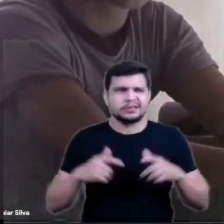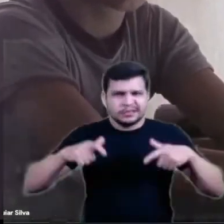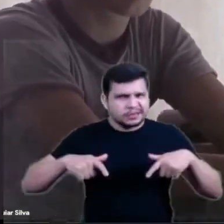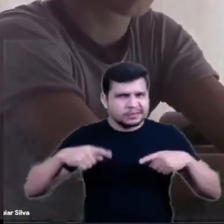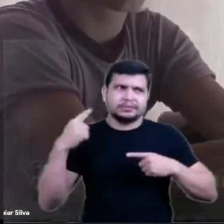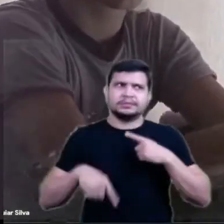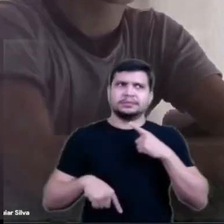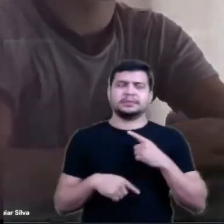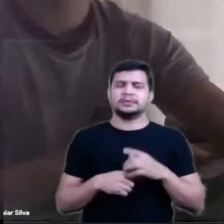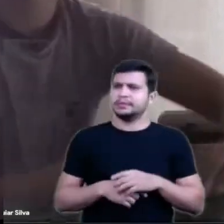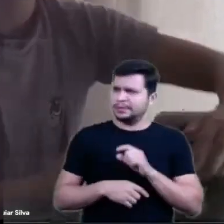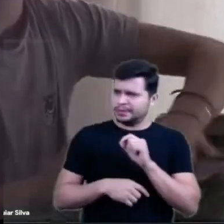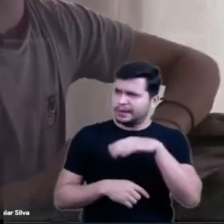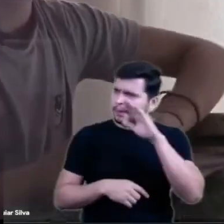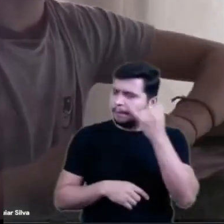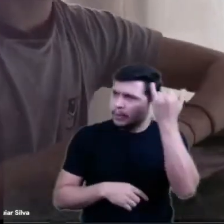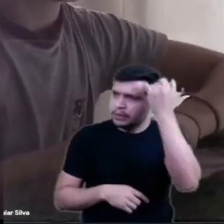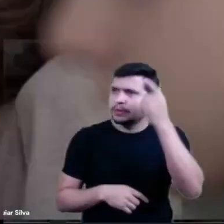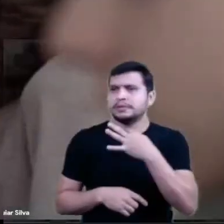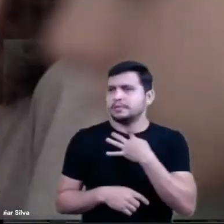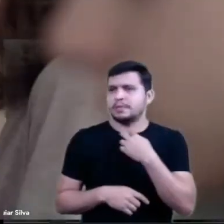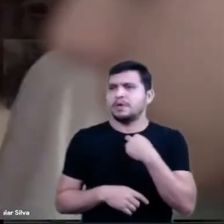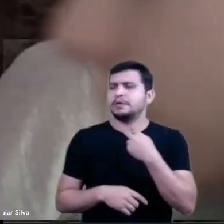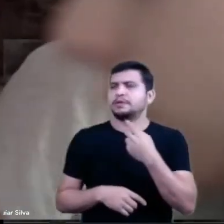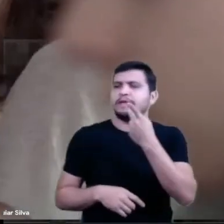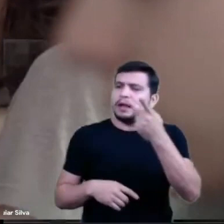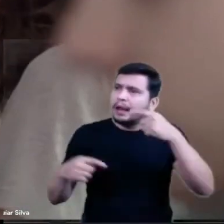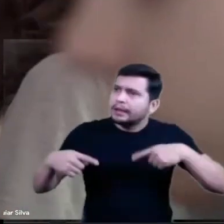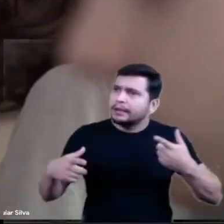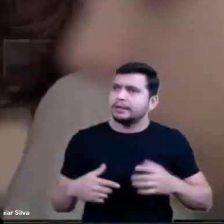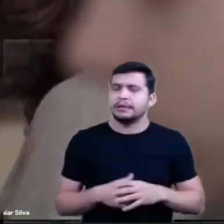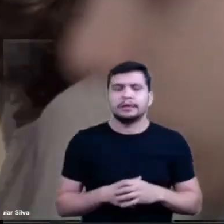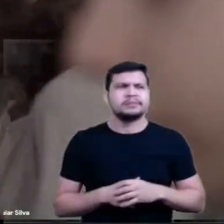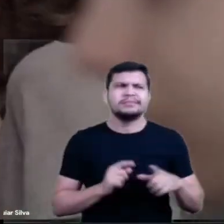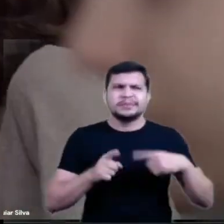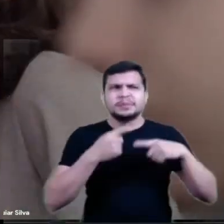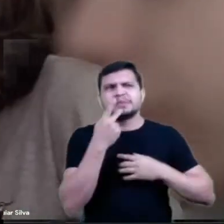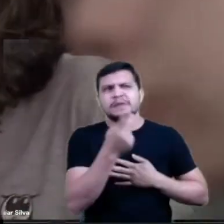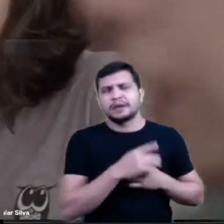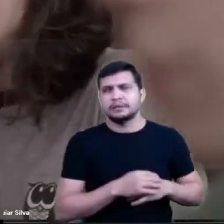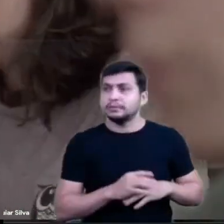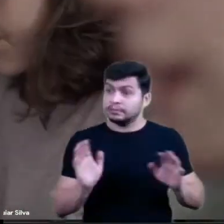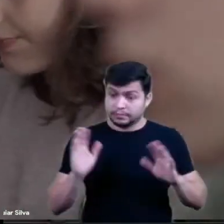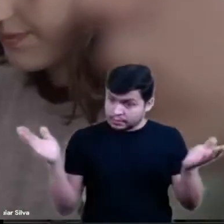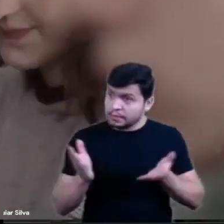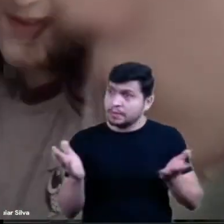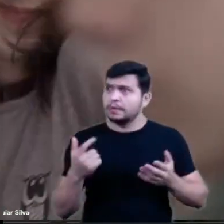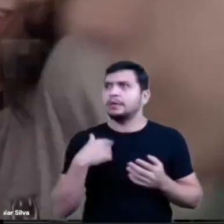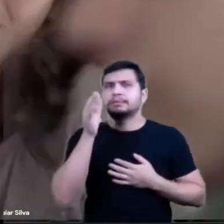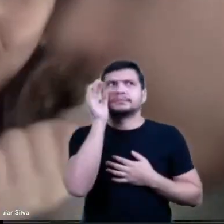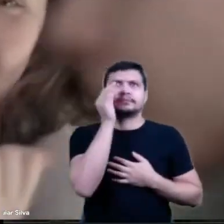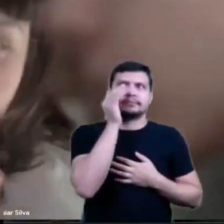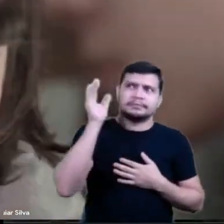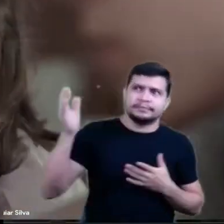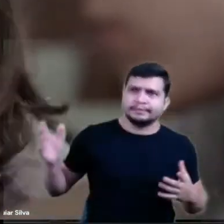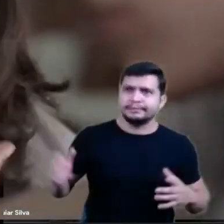aqui. Depois eu falo. Ai, agora fala, né? Eu fiquei curiosa. Tem alguém por perto? Não,